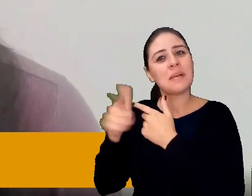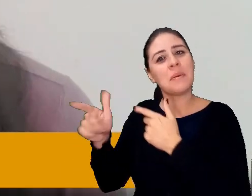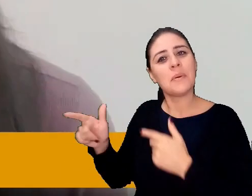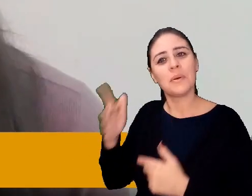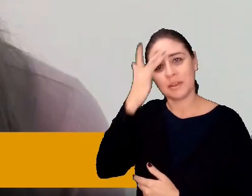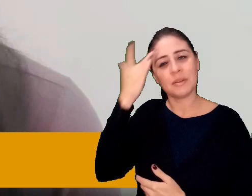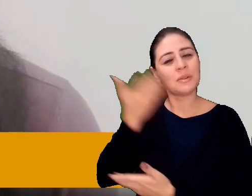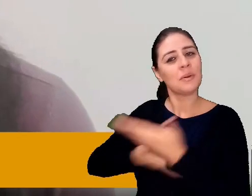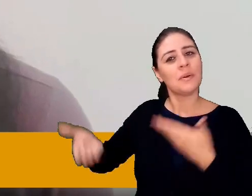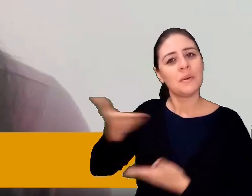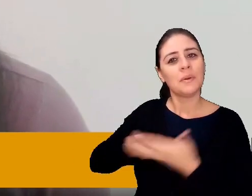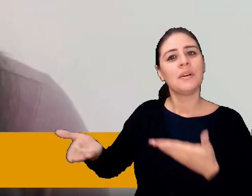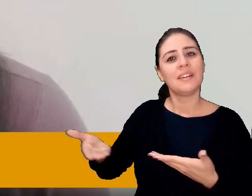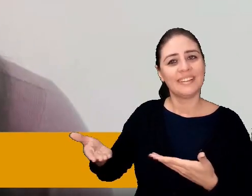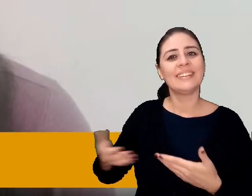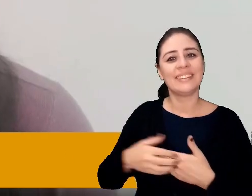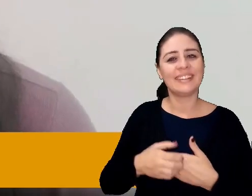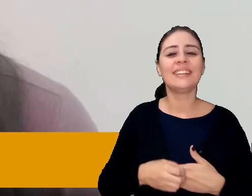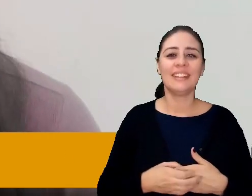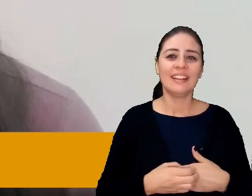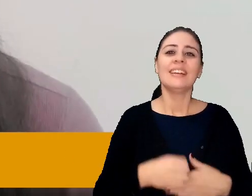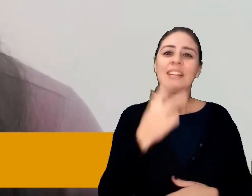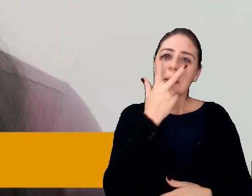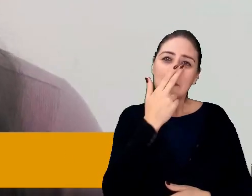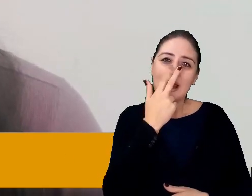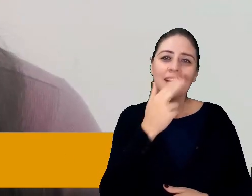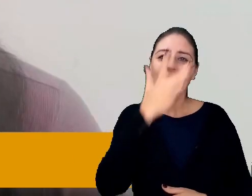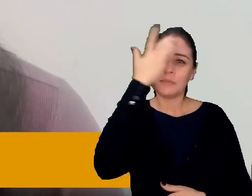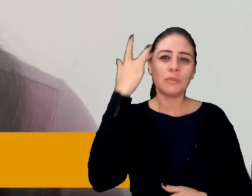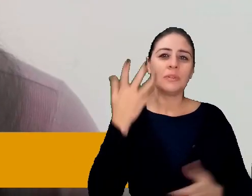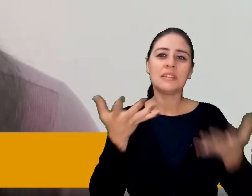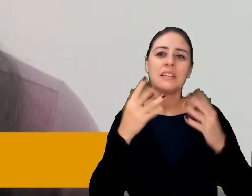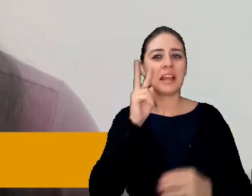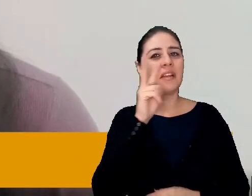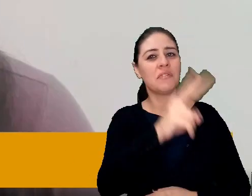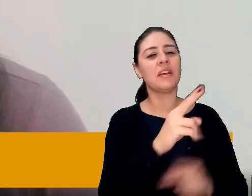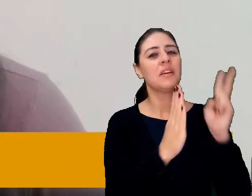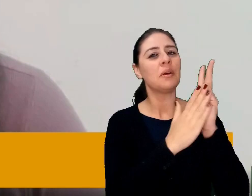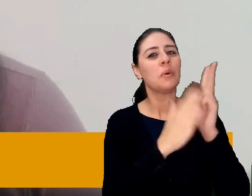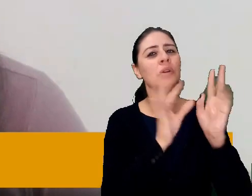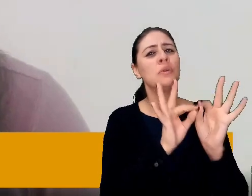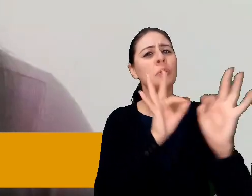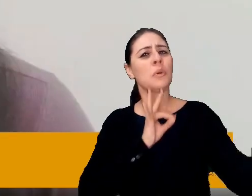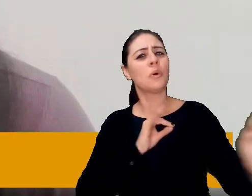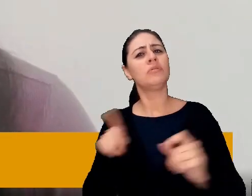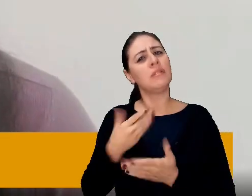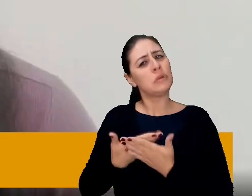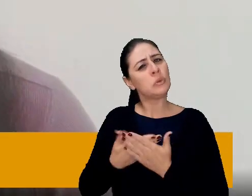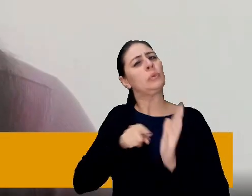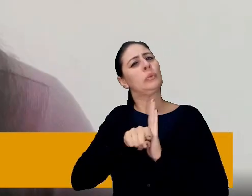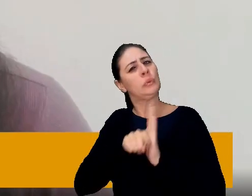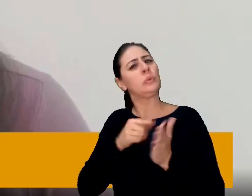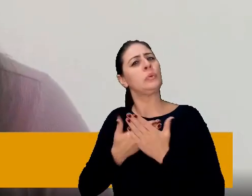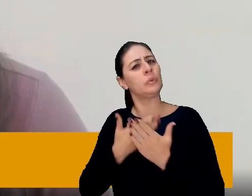parece que é fetiche de antropólogo enxergar o indígena lá longe. Parece que ele estuda, e em vez dele desconstruir